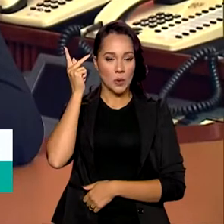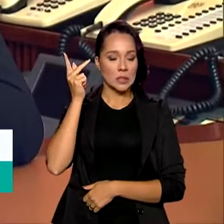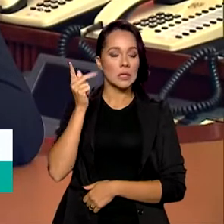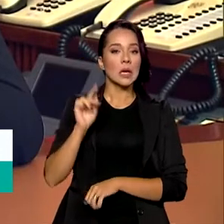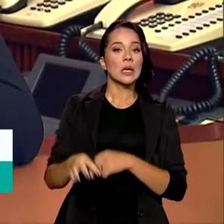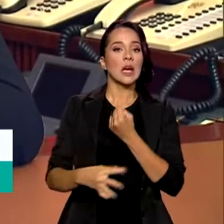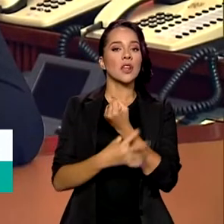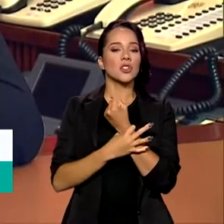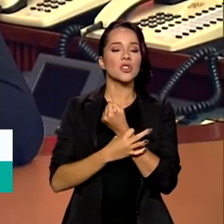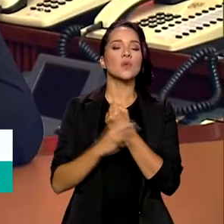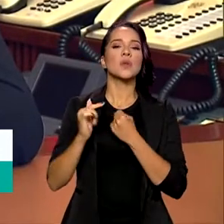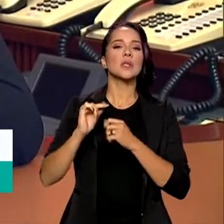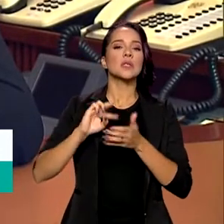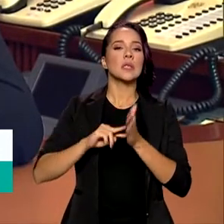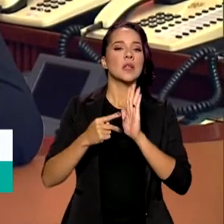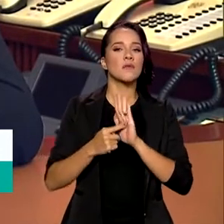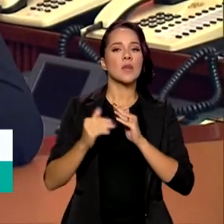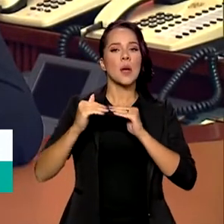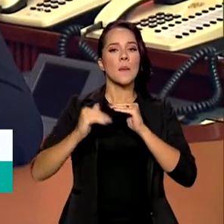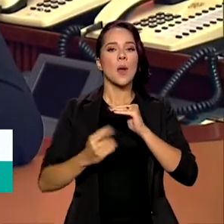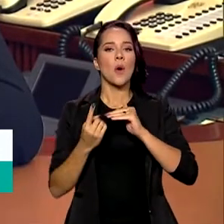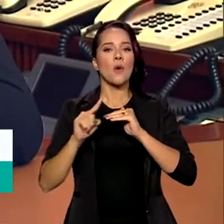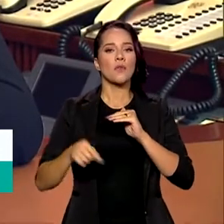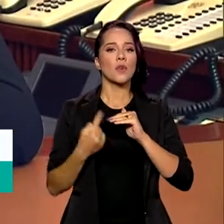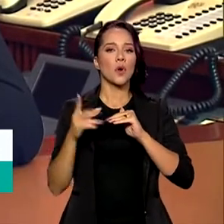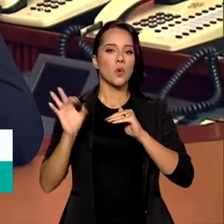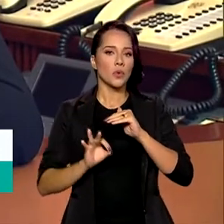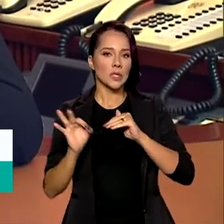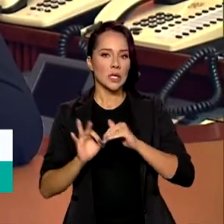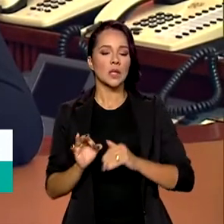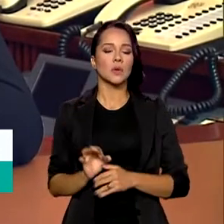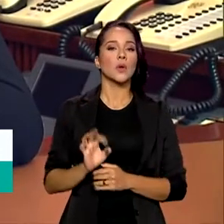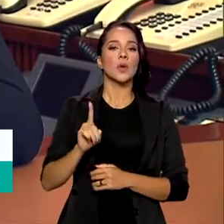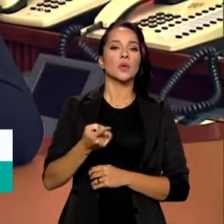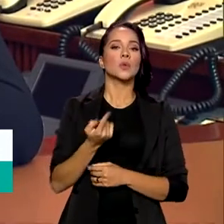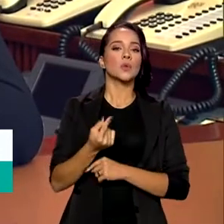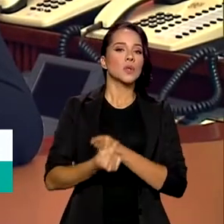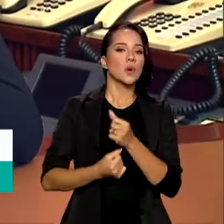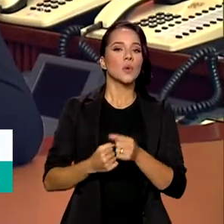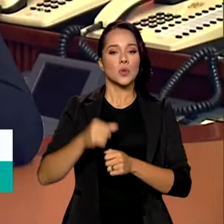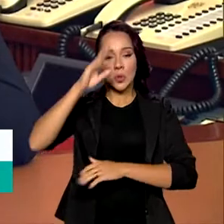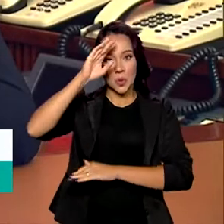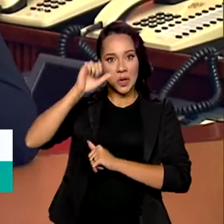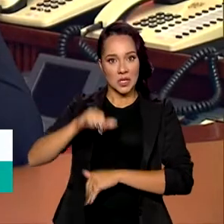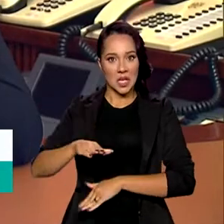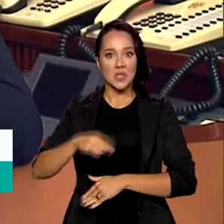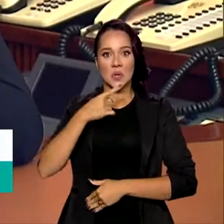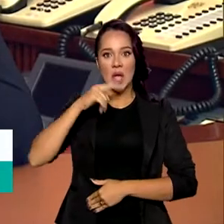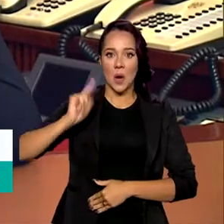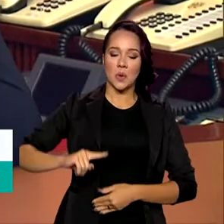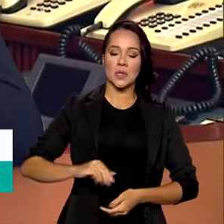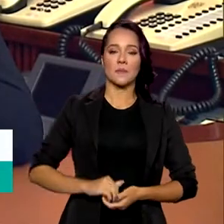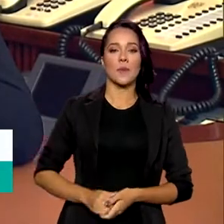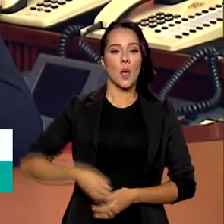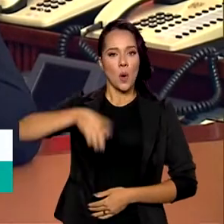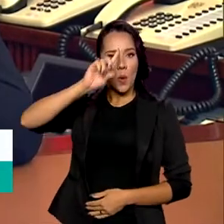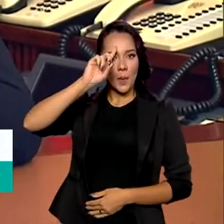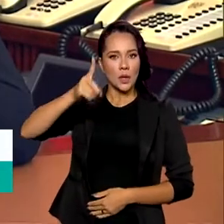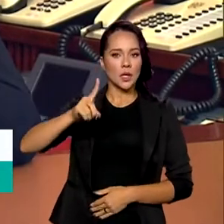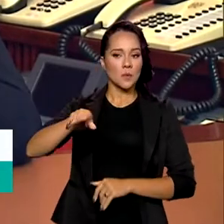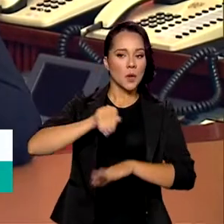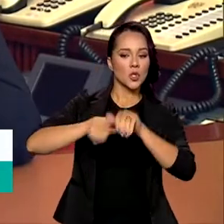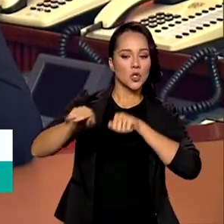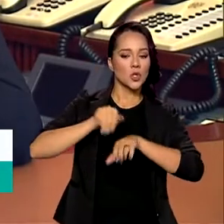garantir o que isso representa menos de 1,1 por cento os recursos do exército Russo a ordem para